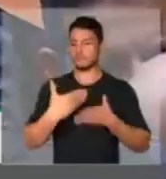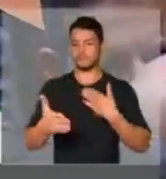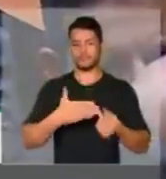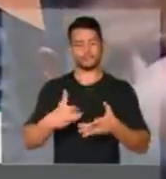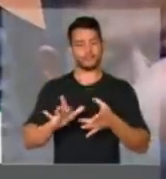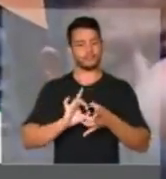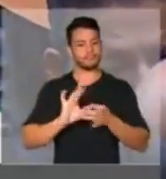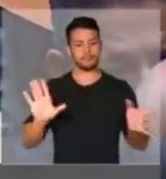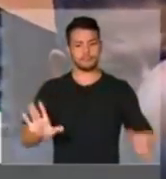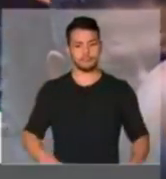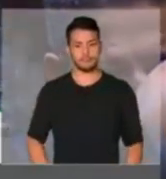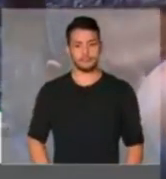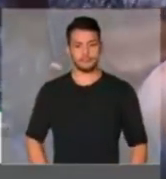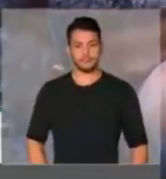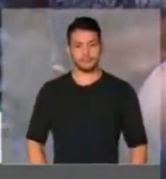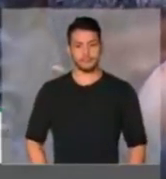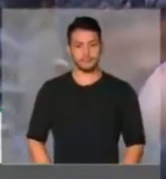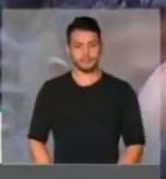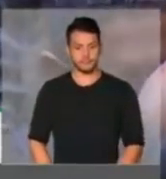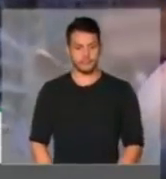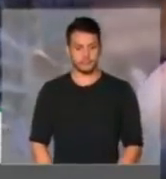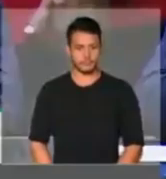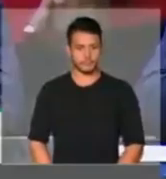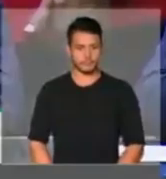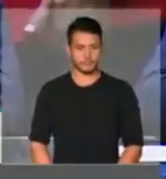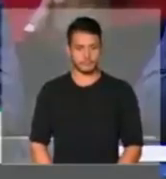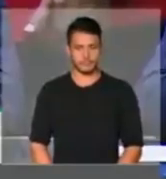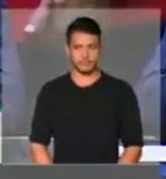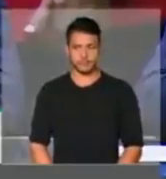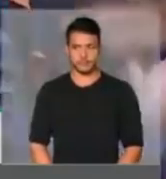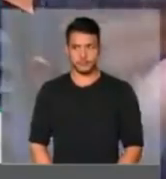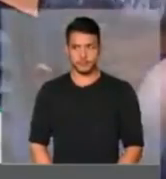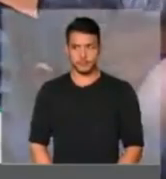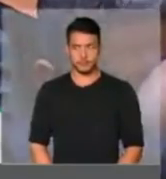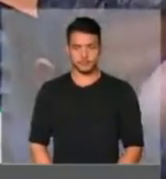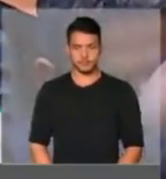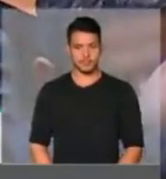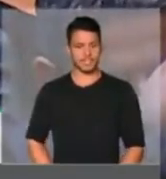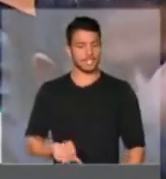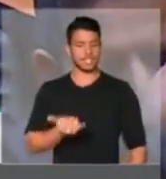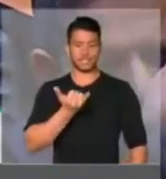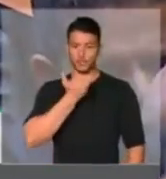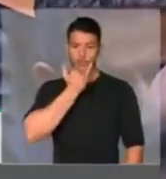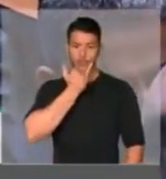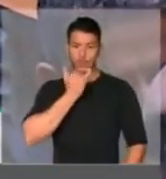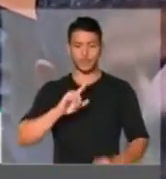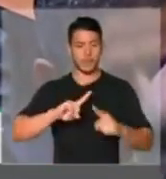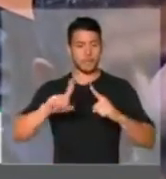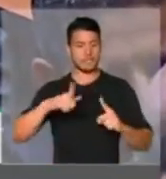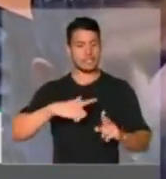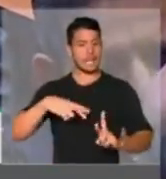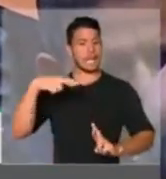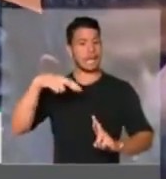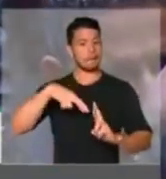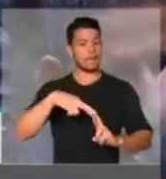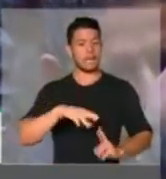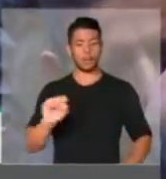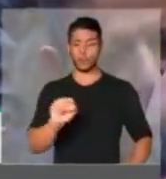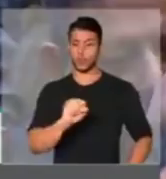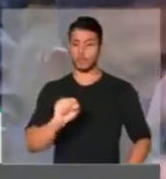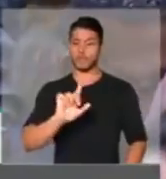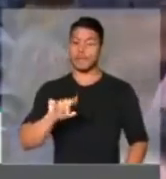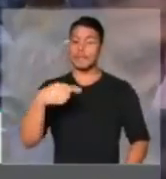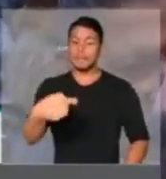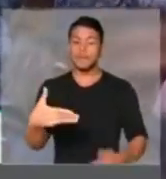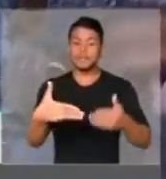Não. Por voto PSB. Presidente, eu recorro com base no parágrafo 8º do artigo 95. Recolho, encaminha a CCJ a